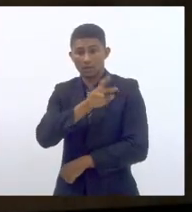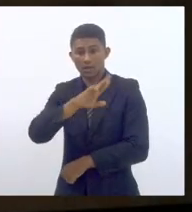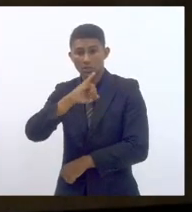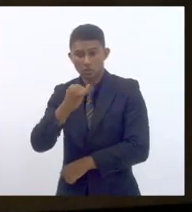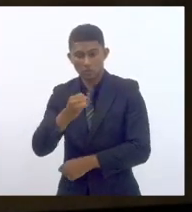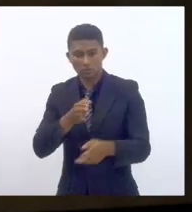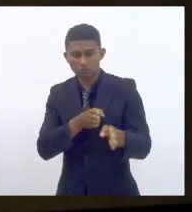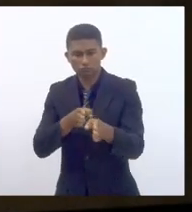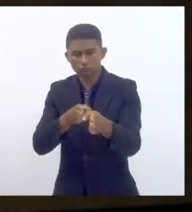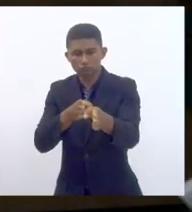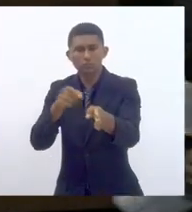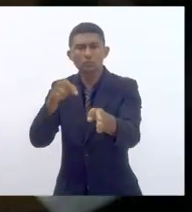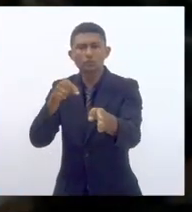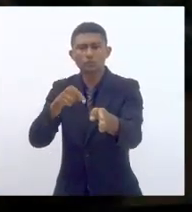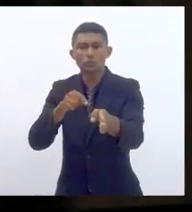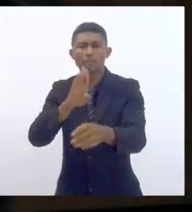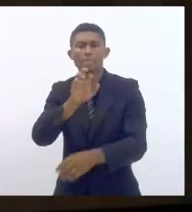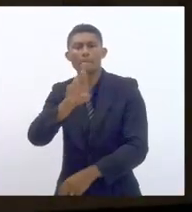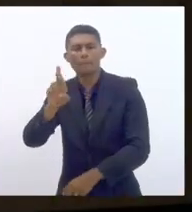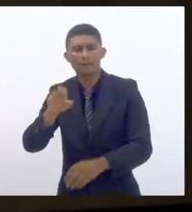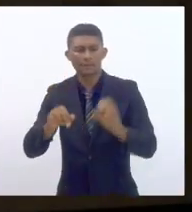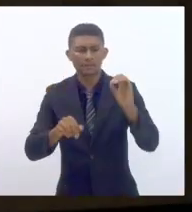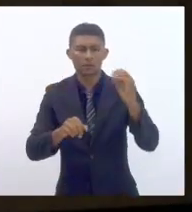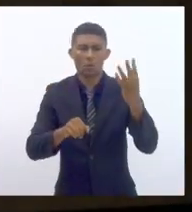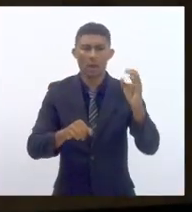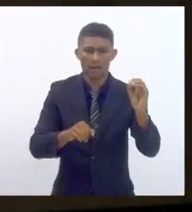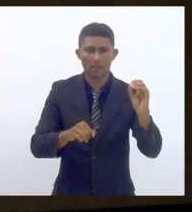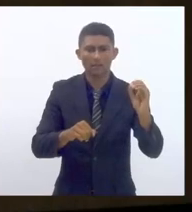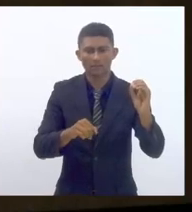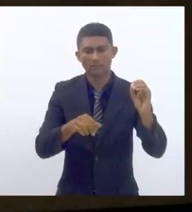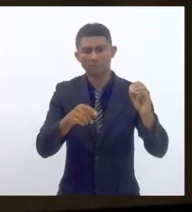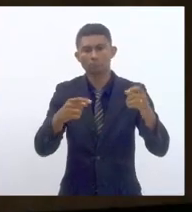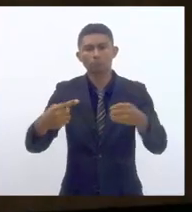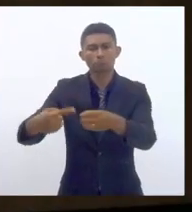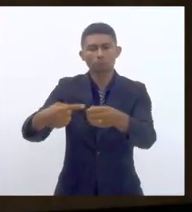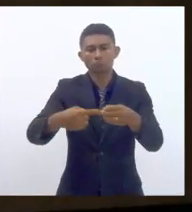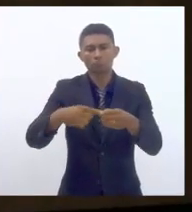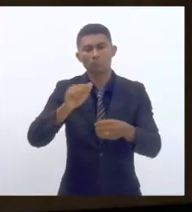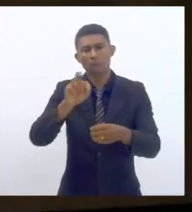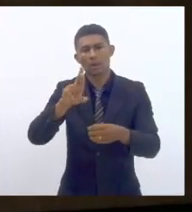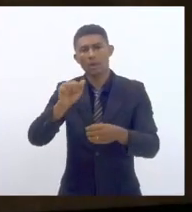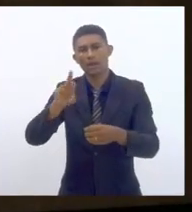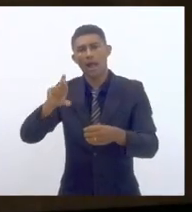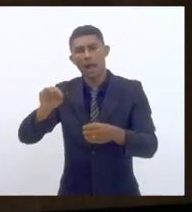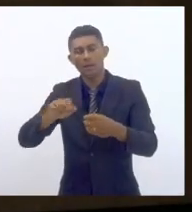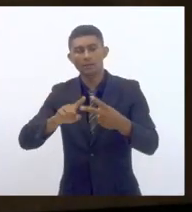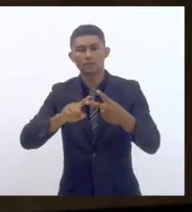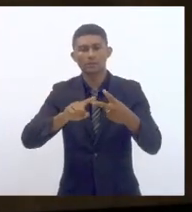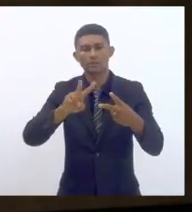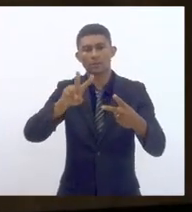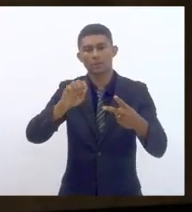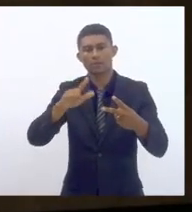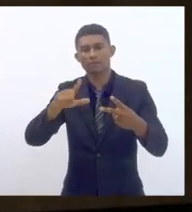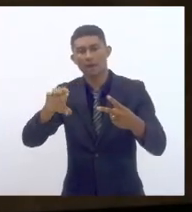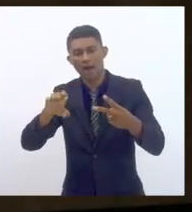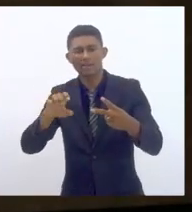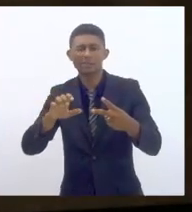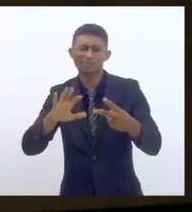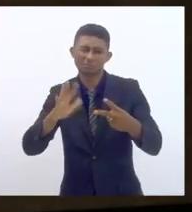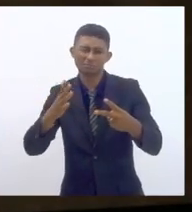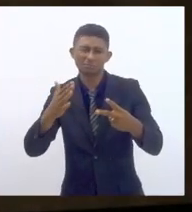a BR-040, passando por Araras, Vale das Videiras, até a divisa com o Partido